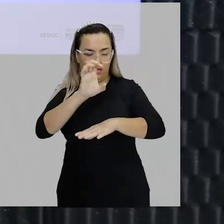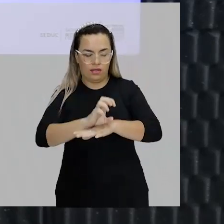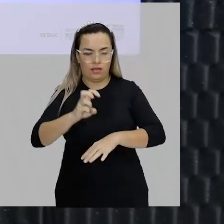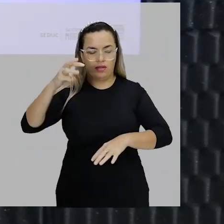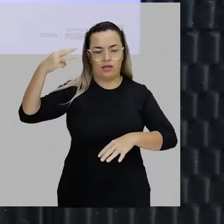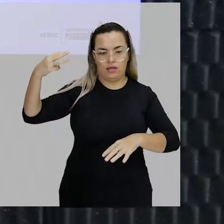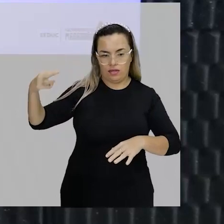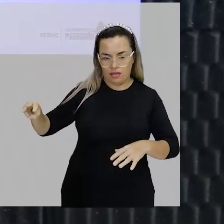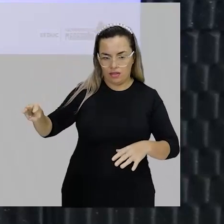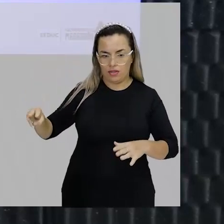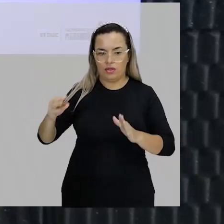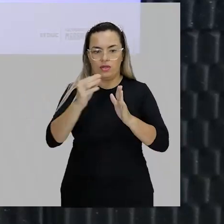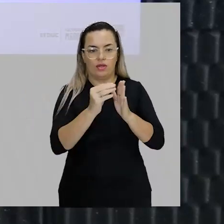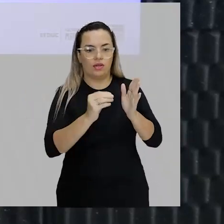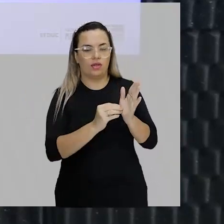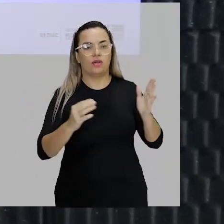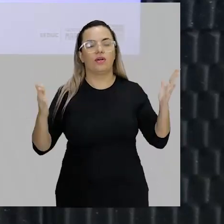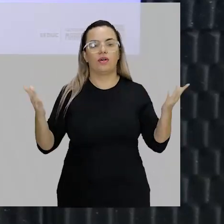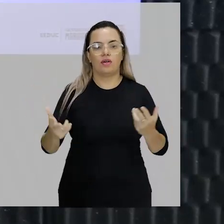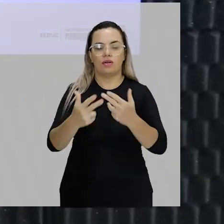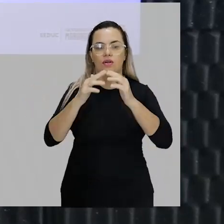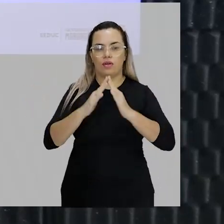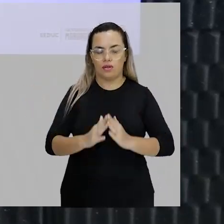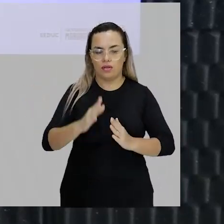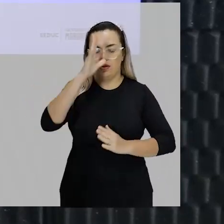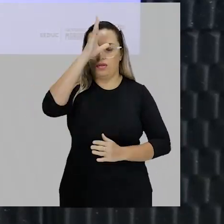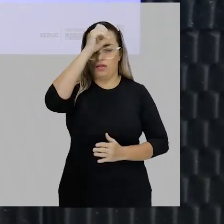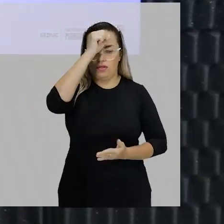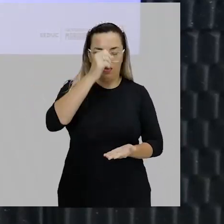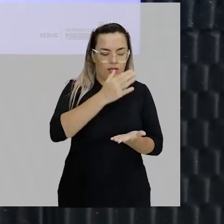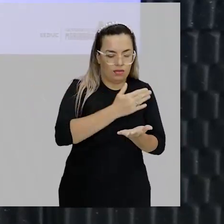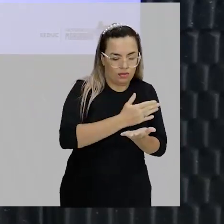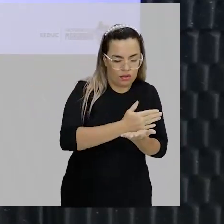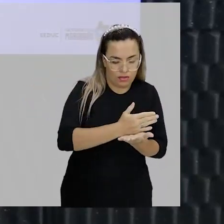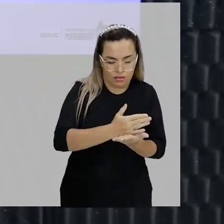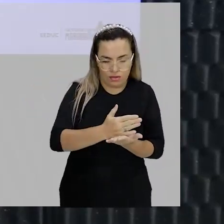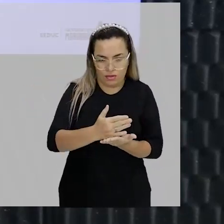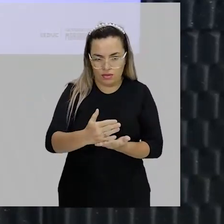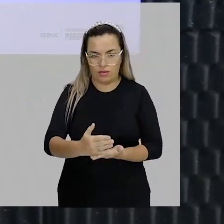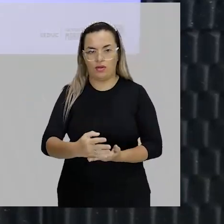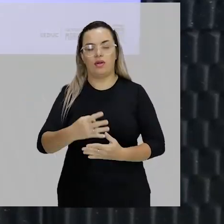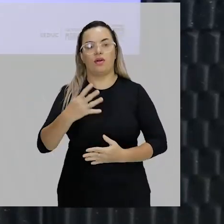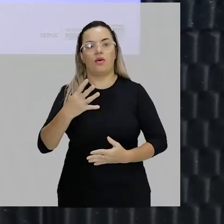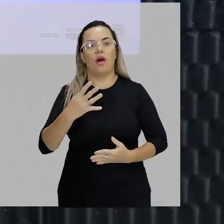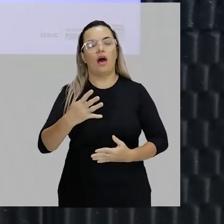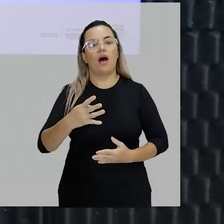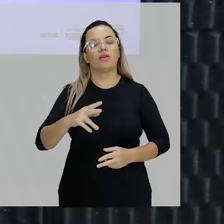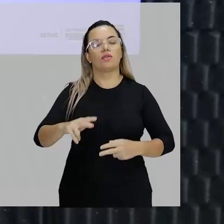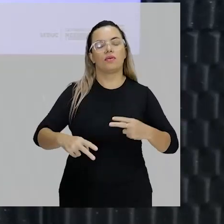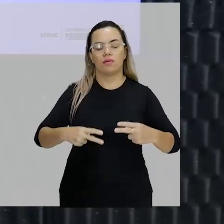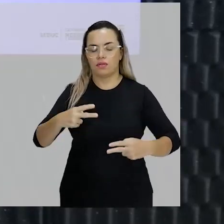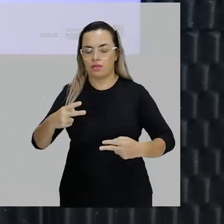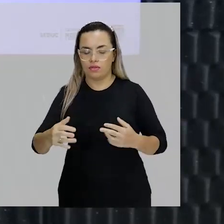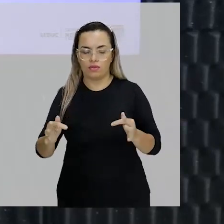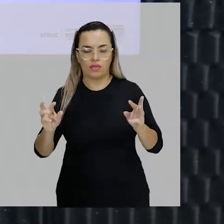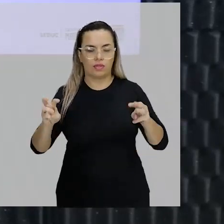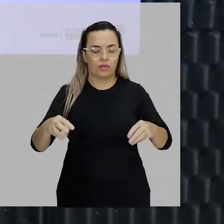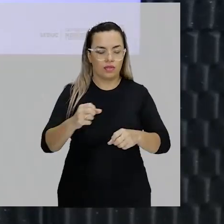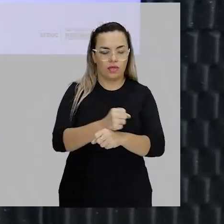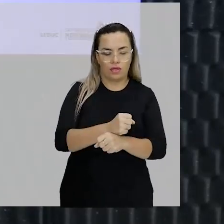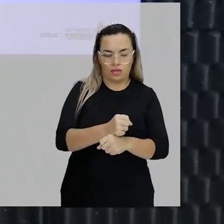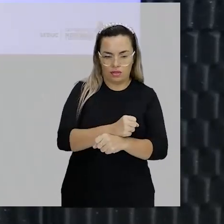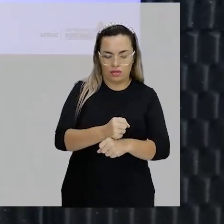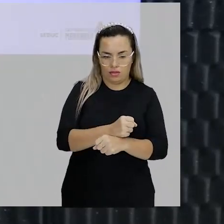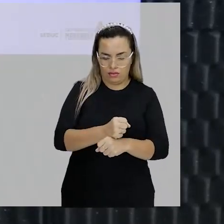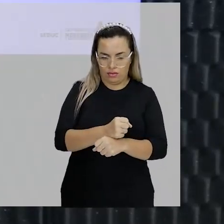hoje do nosso projeto Fique em Casa Aprendendo, nós iremos estar iniciando o nosso quarto e último período do ano letivo. A